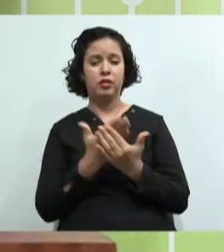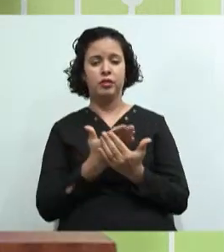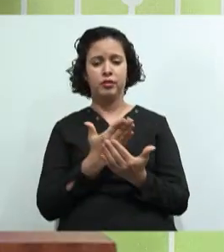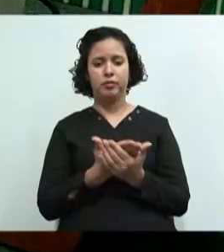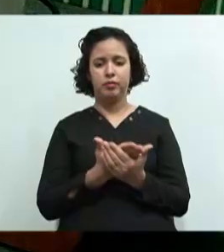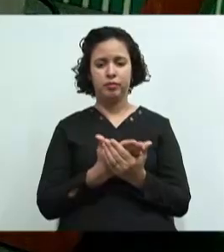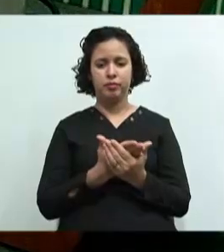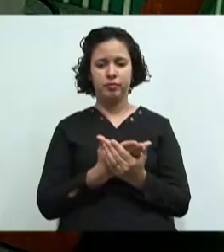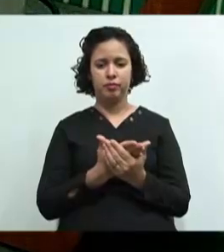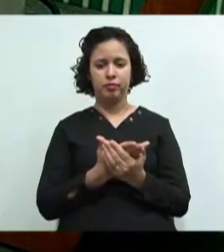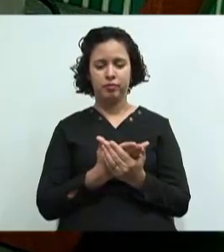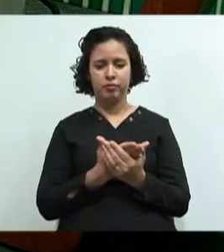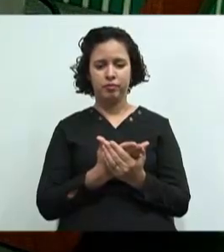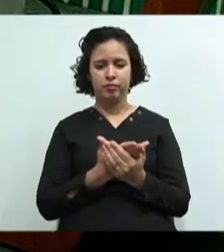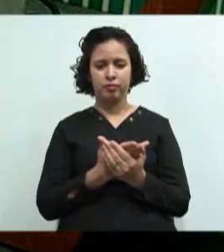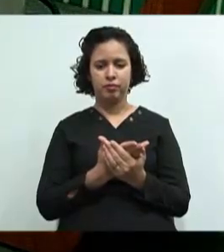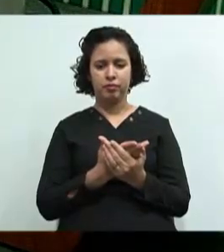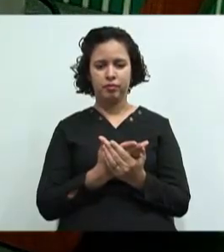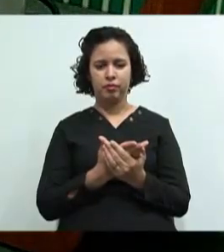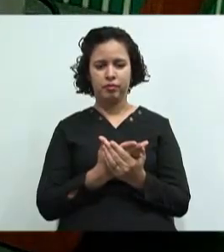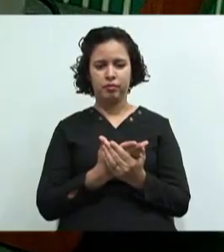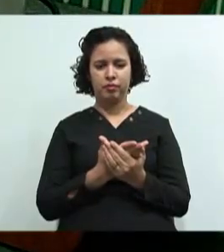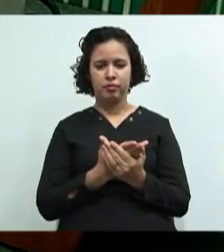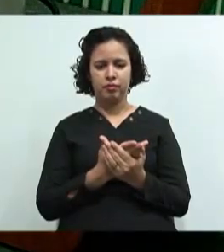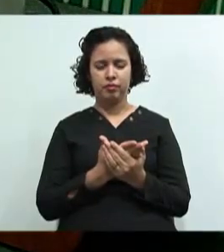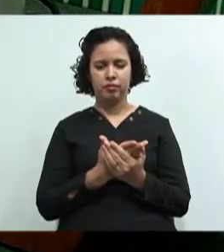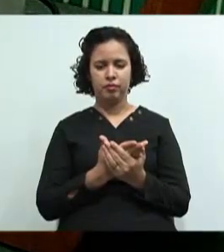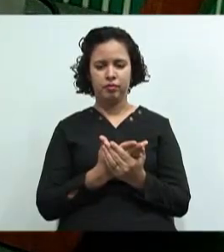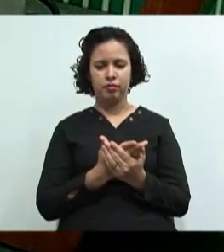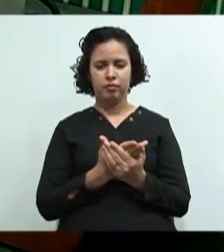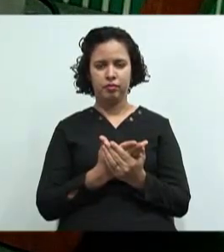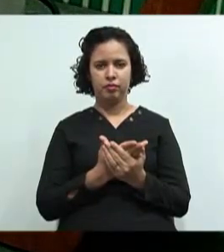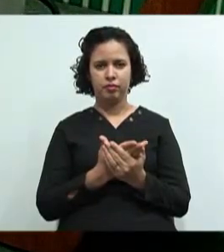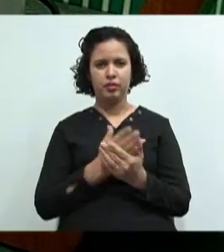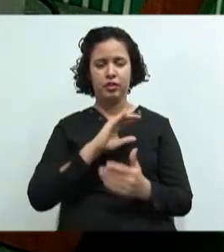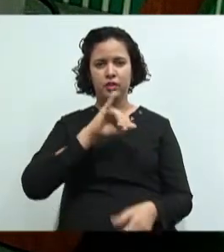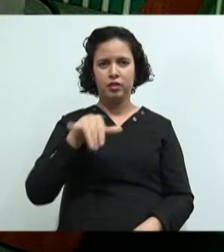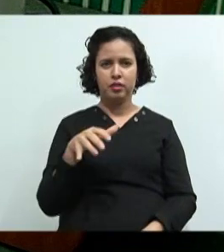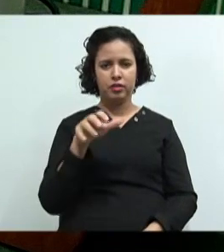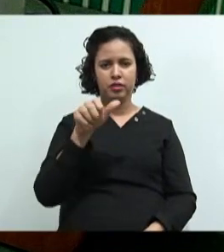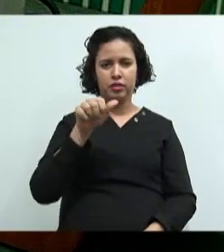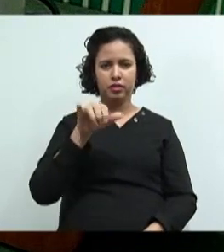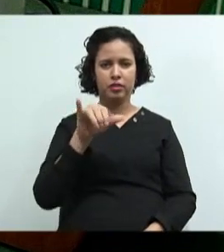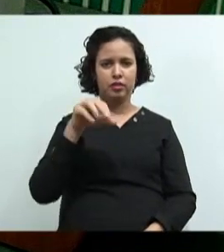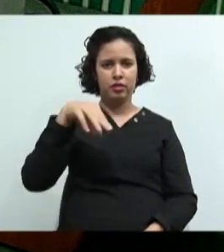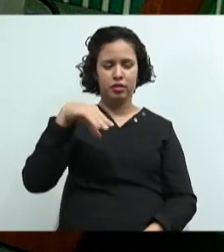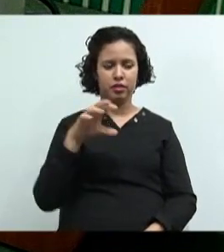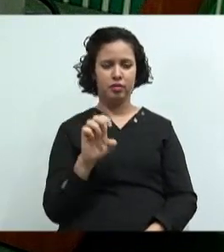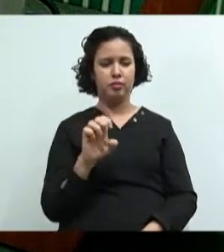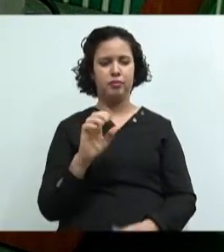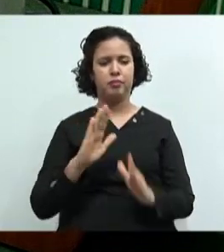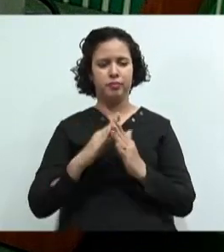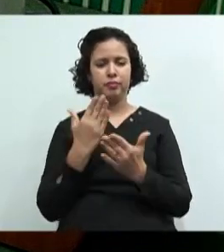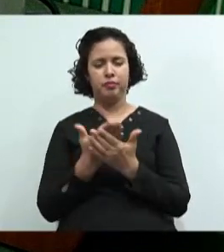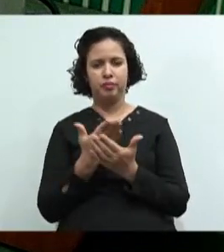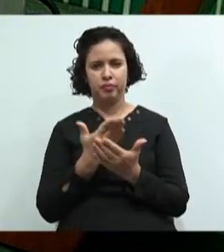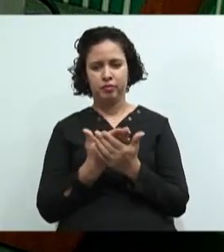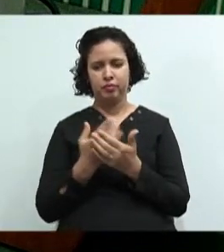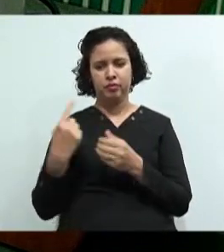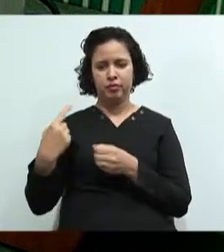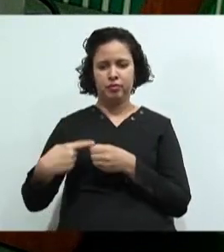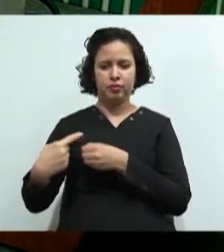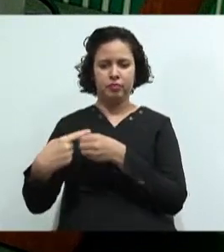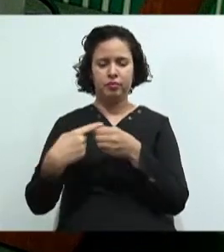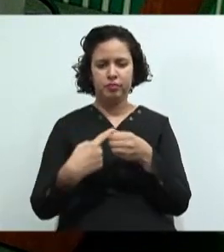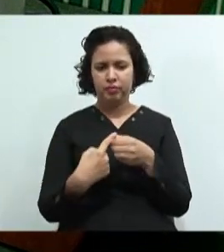professor? Francisco Peixoto. Jaime Peixoto de Alencar. Jaime Peixoto de Alencar. Falou o município?